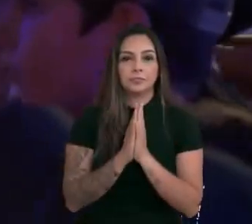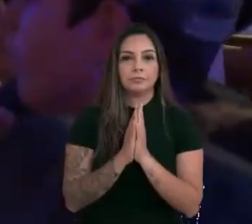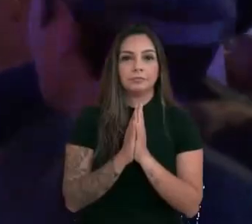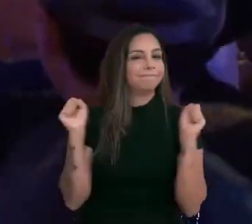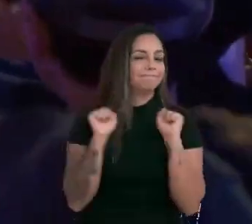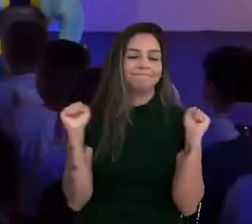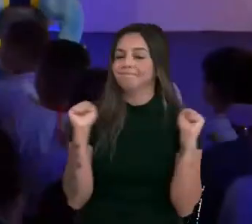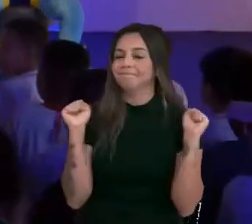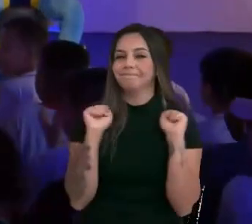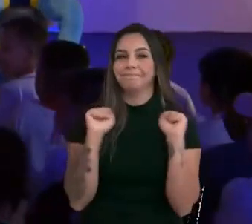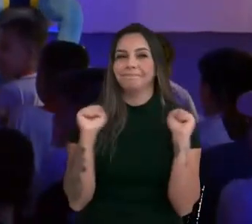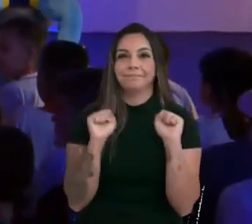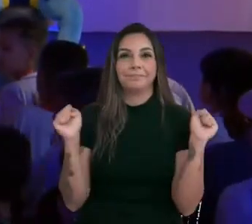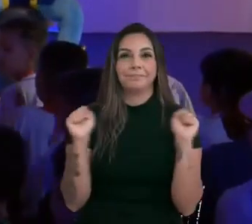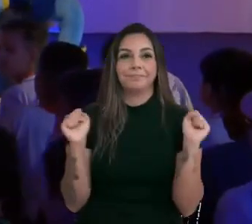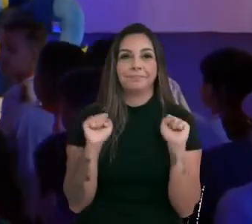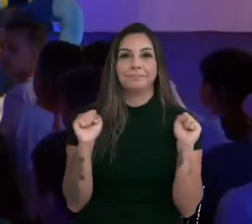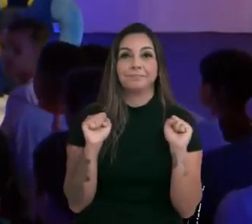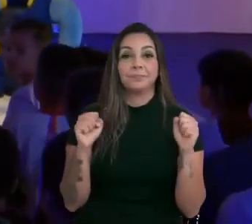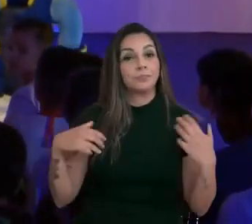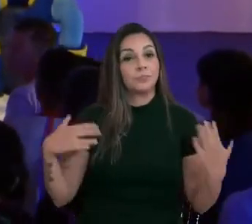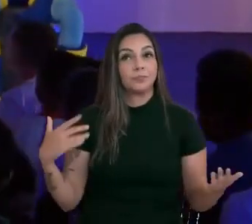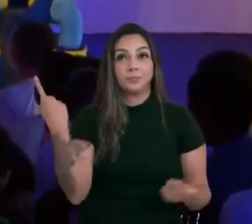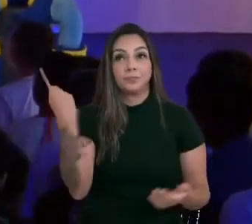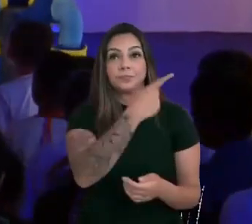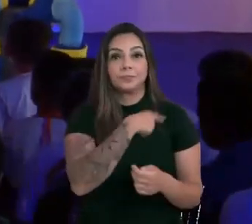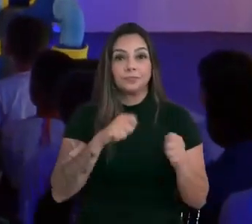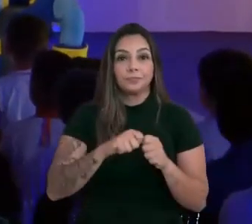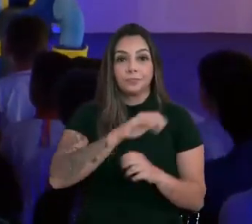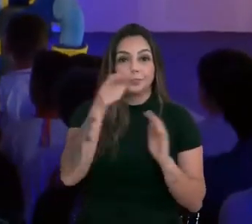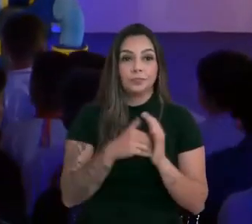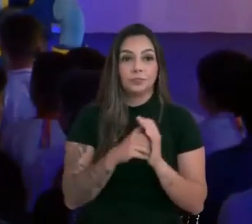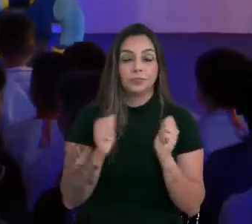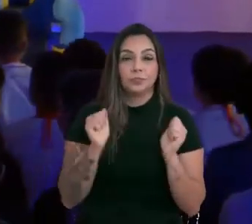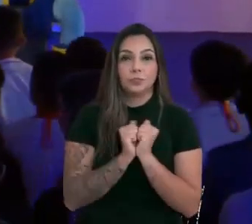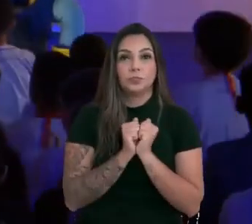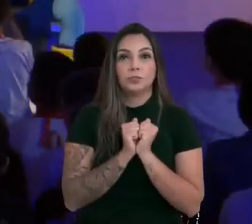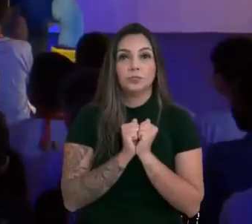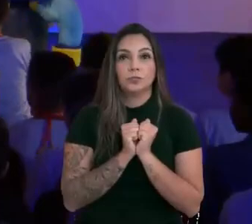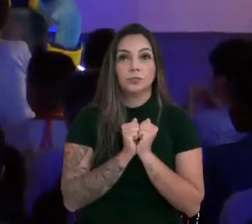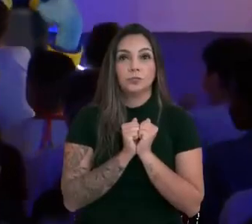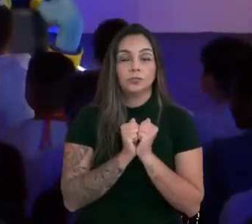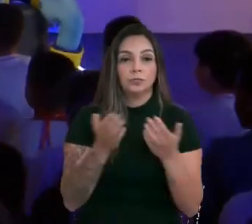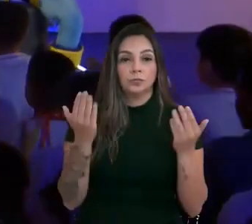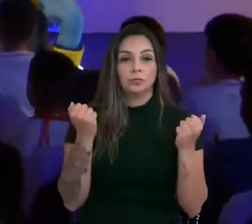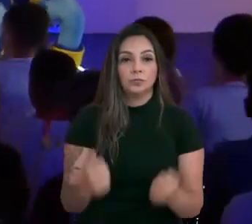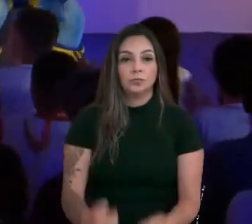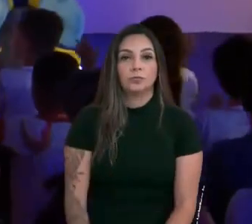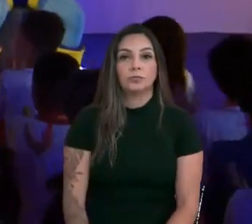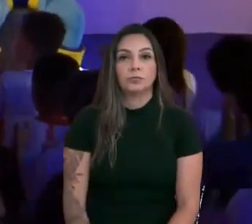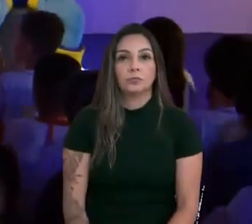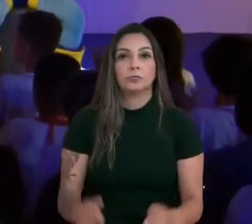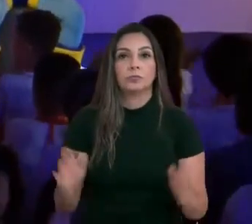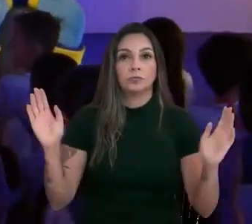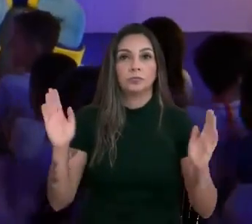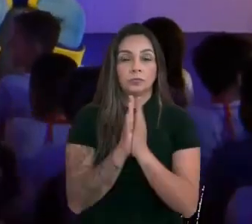Adorei! Ó, que tal a gente fazer todo mundo junto? Vamos lá, todo mundo, ó.